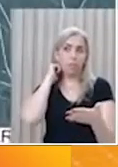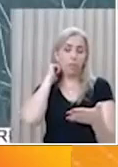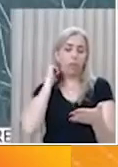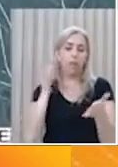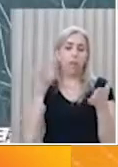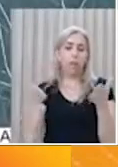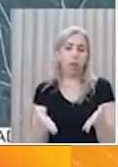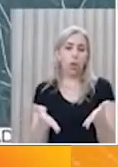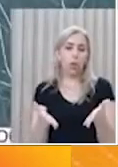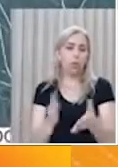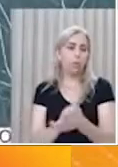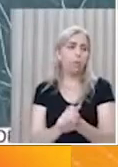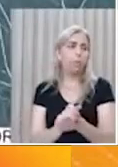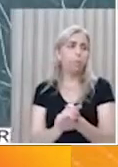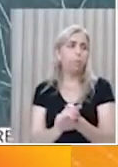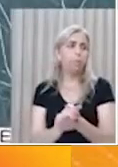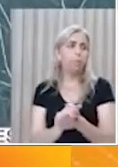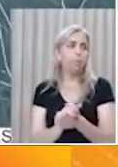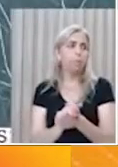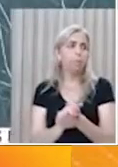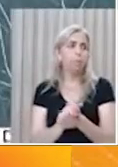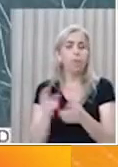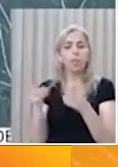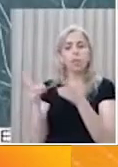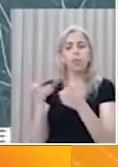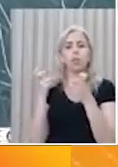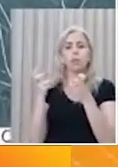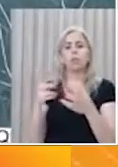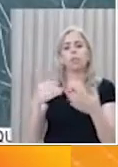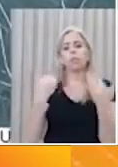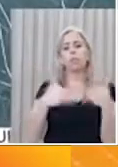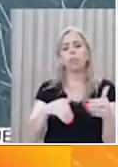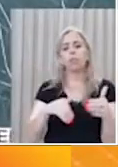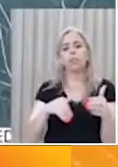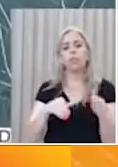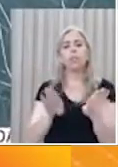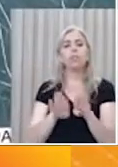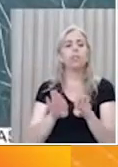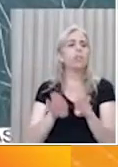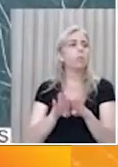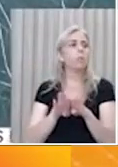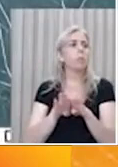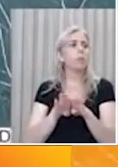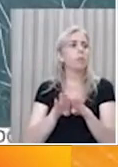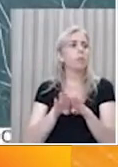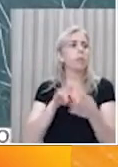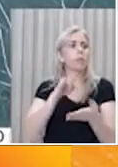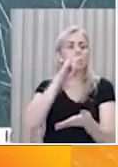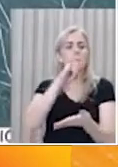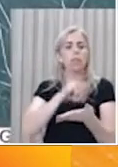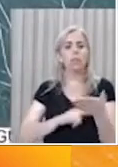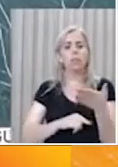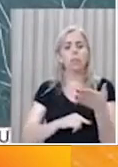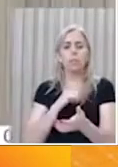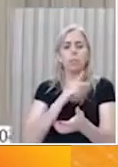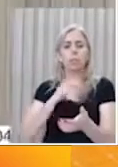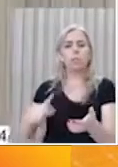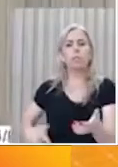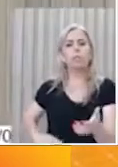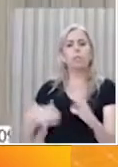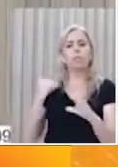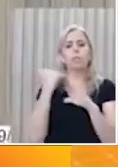dentro da prefeitura o chamado nepotismo ele teria contratado a companheira para